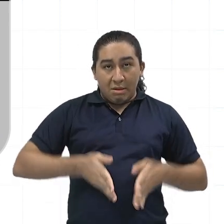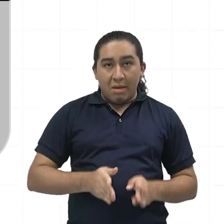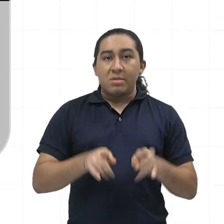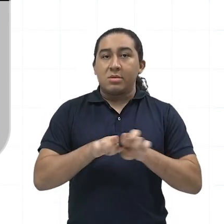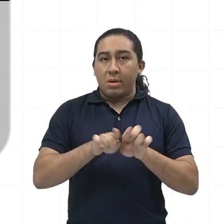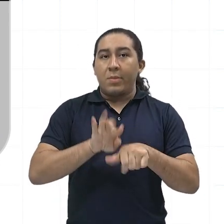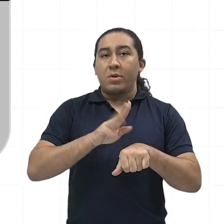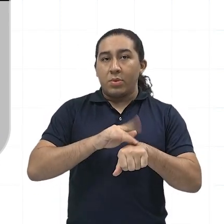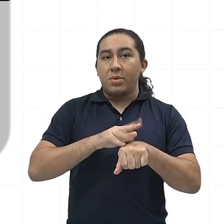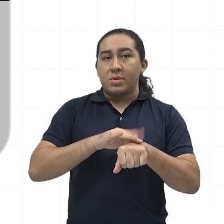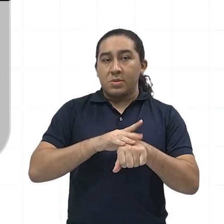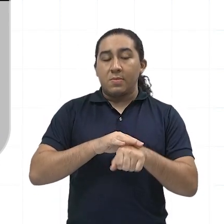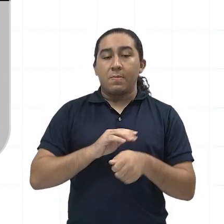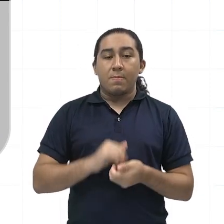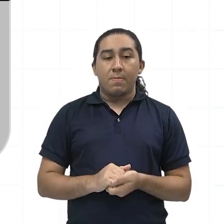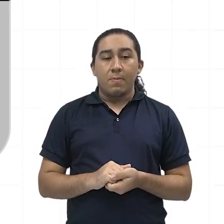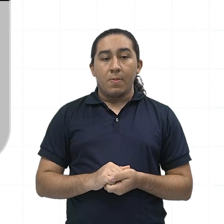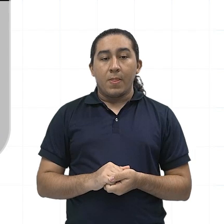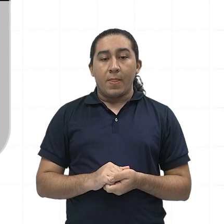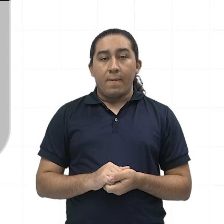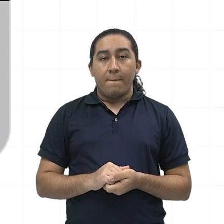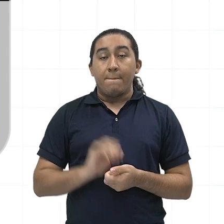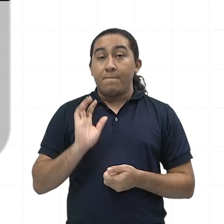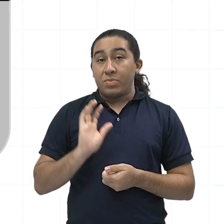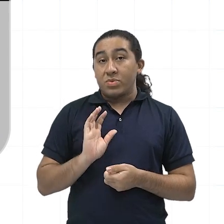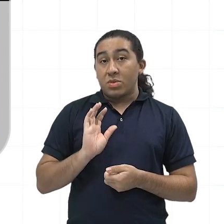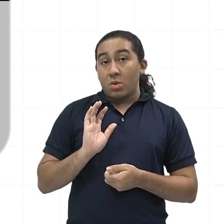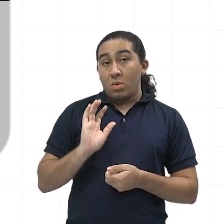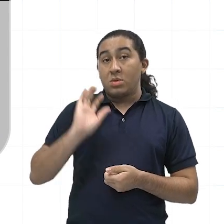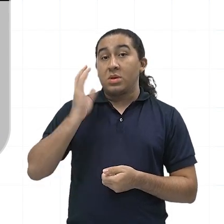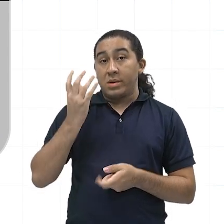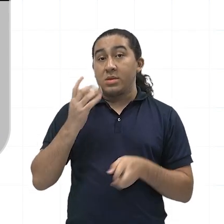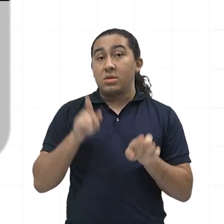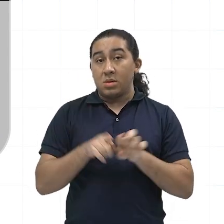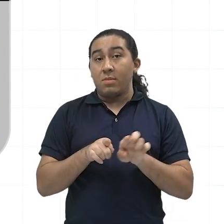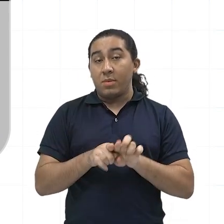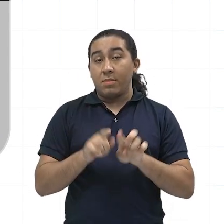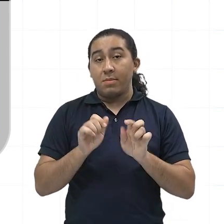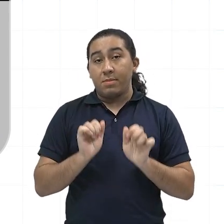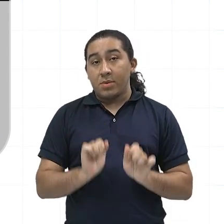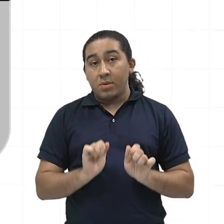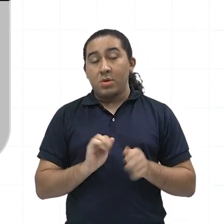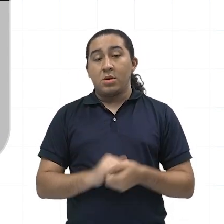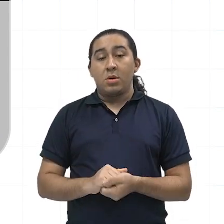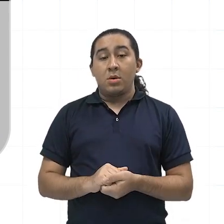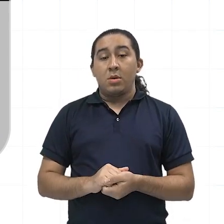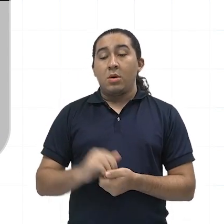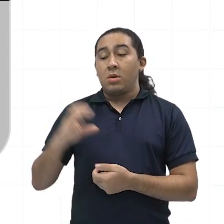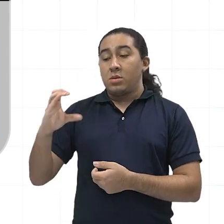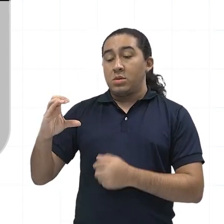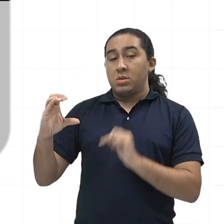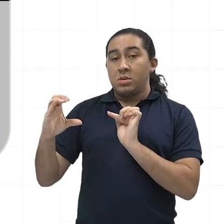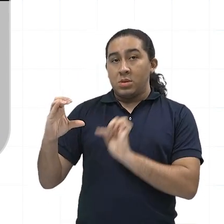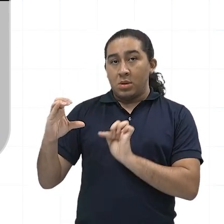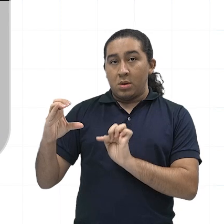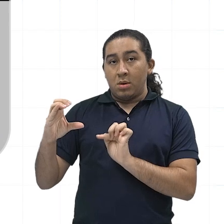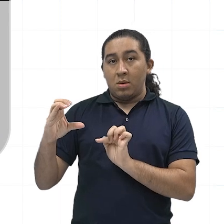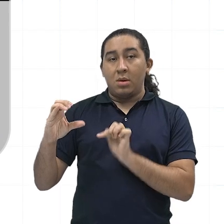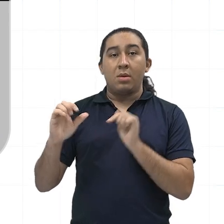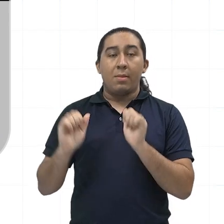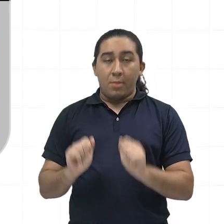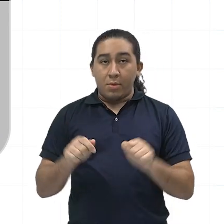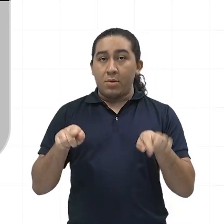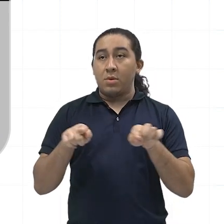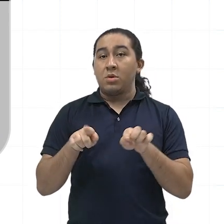na gestação. Isso acontece aí a contaminação de mãe para filho, enquanto que o vírus da hepatite C pode